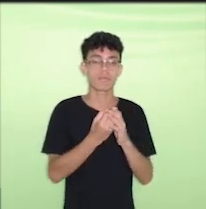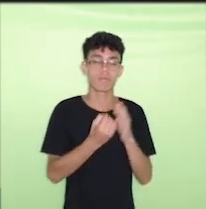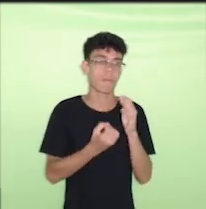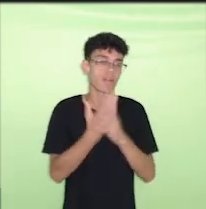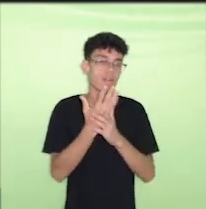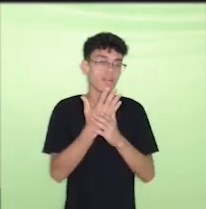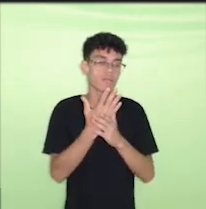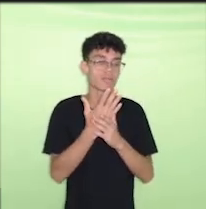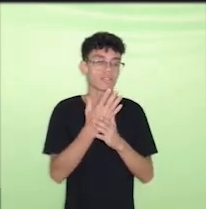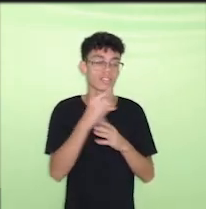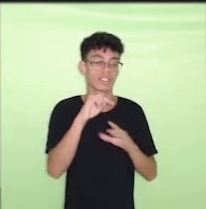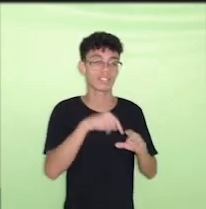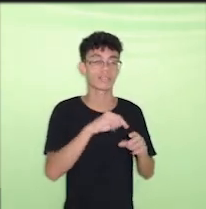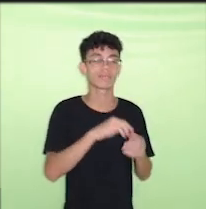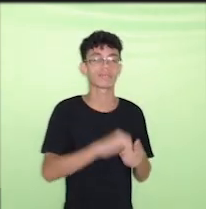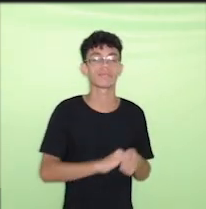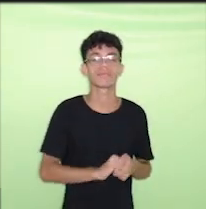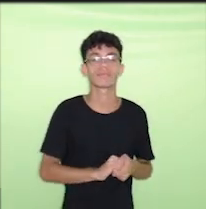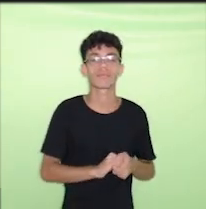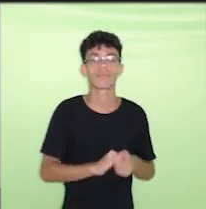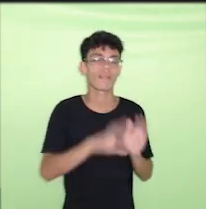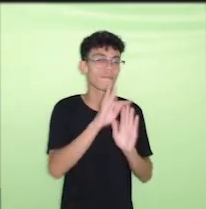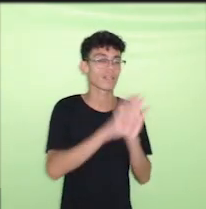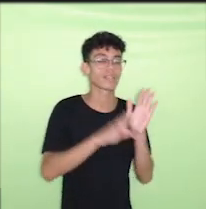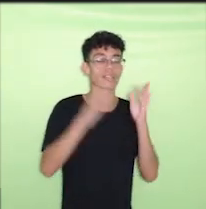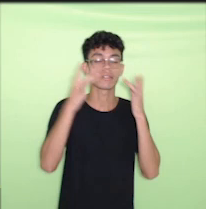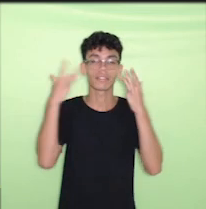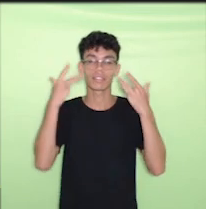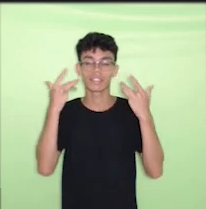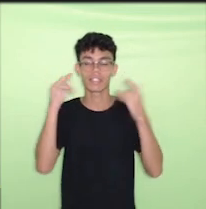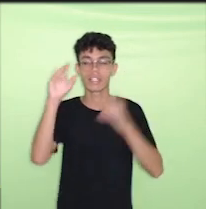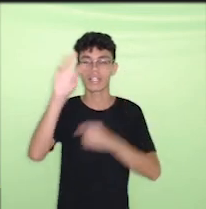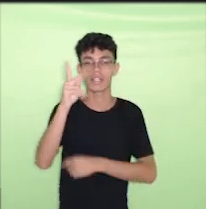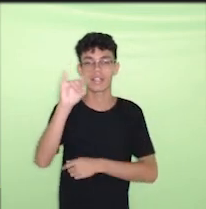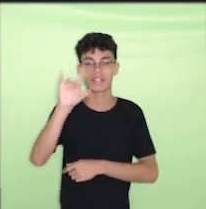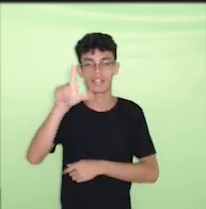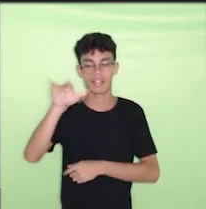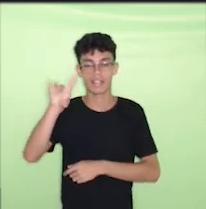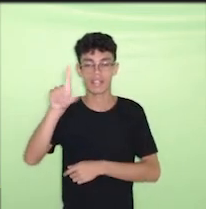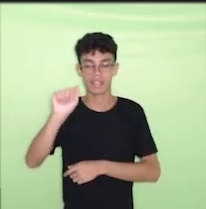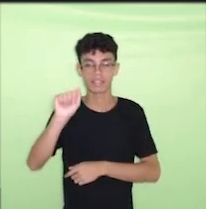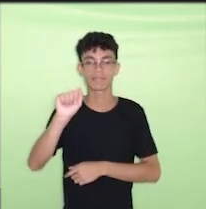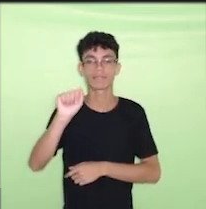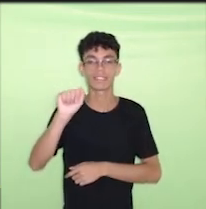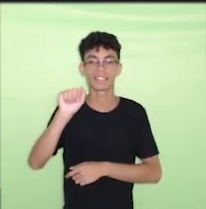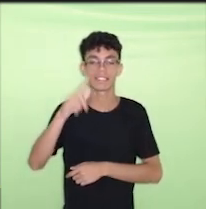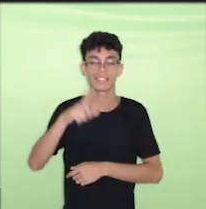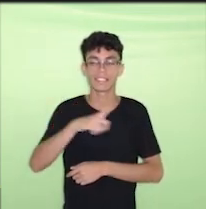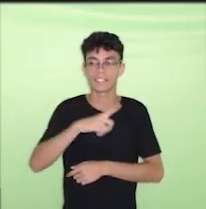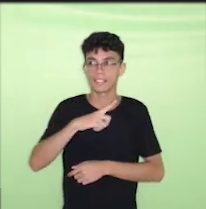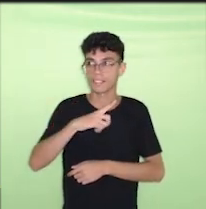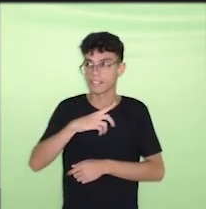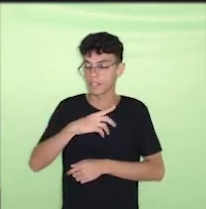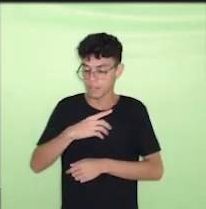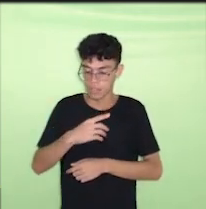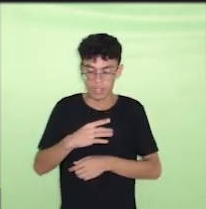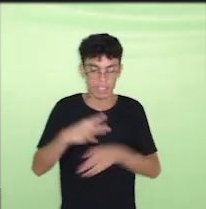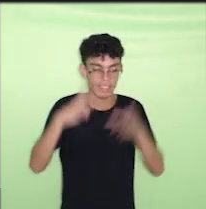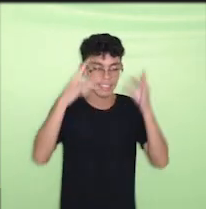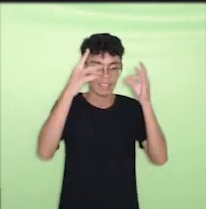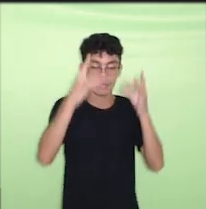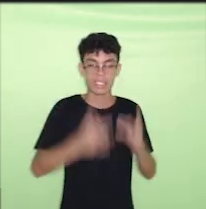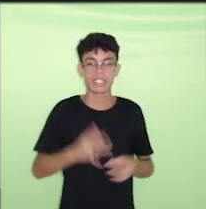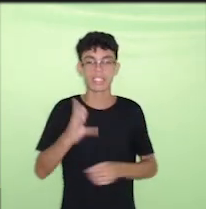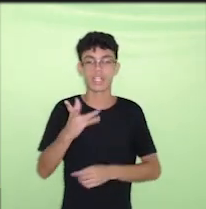isso. E ela é uma obra teatral, né? A Hilda, ela tem esse rigor de descrever assim tudo